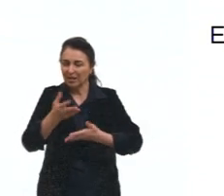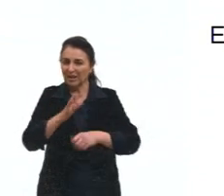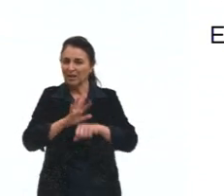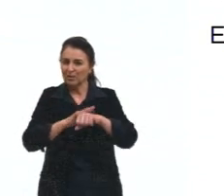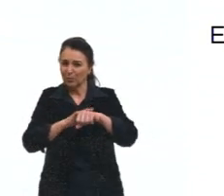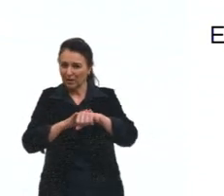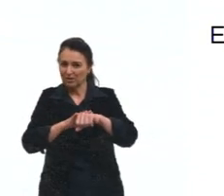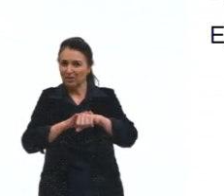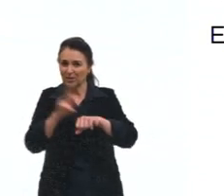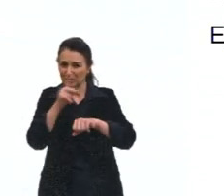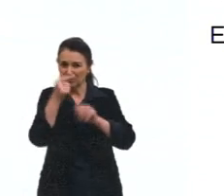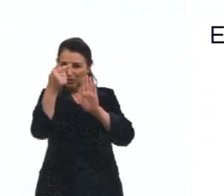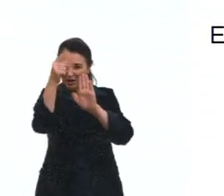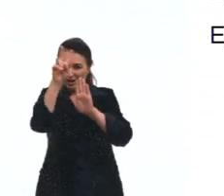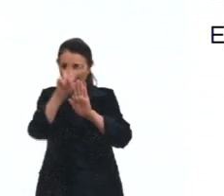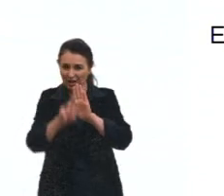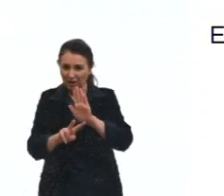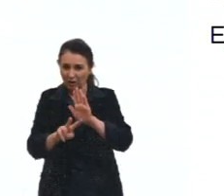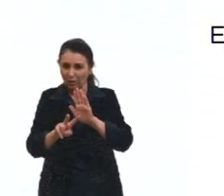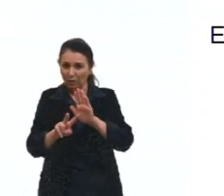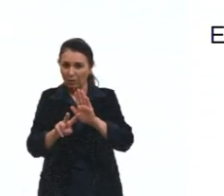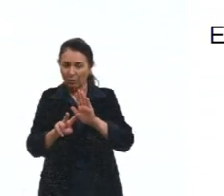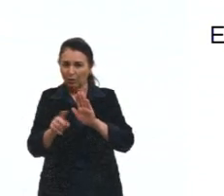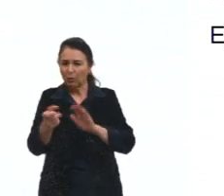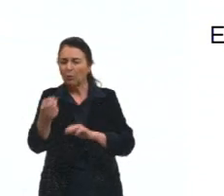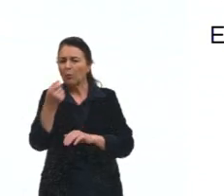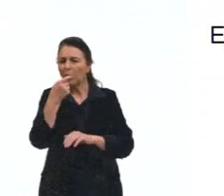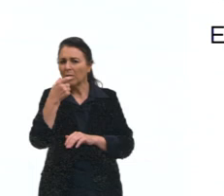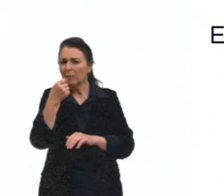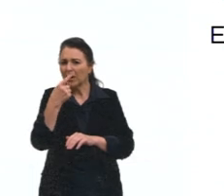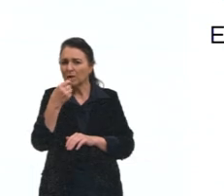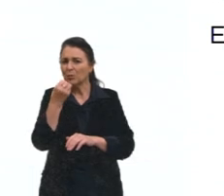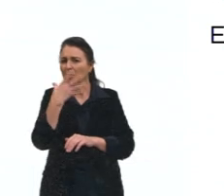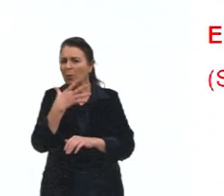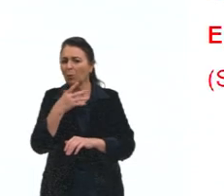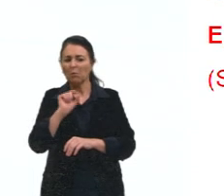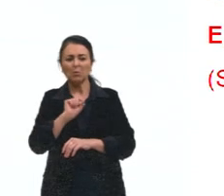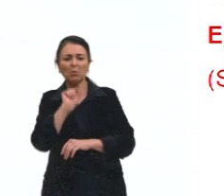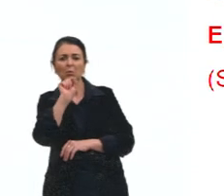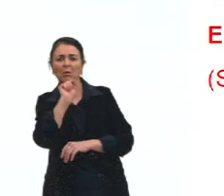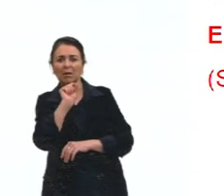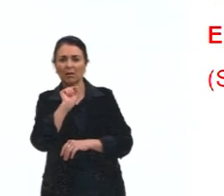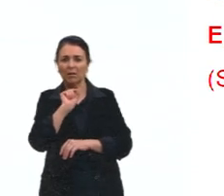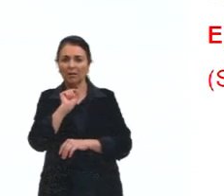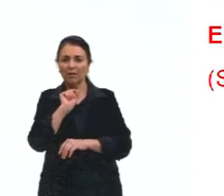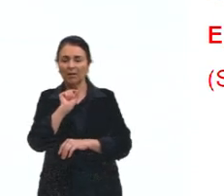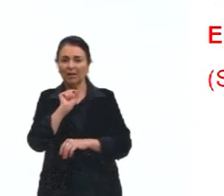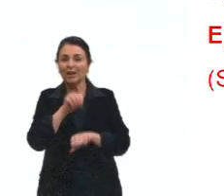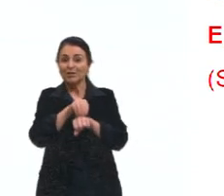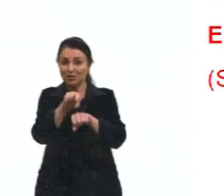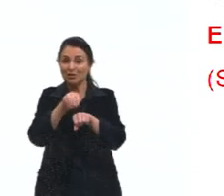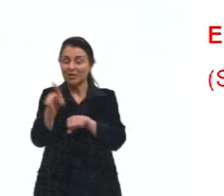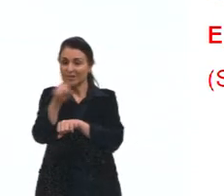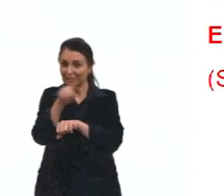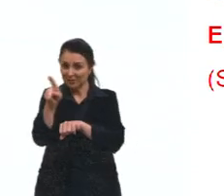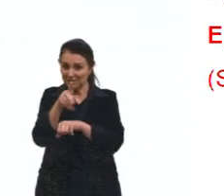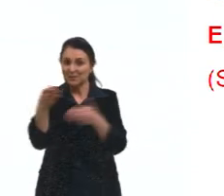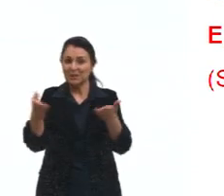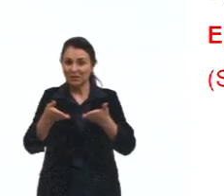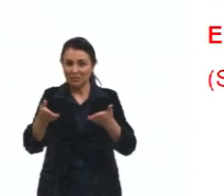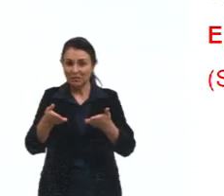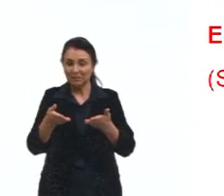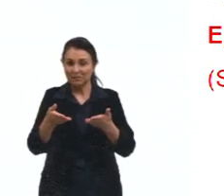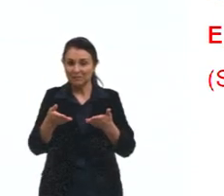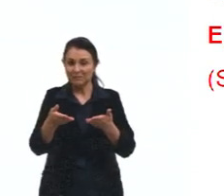desses fármacos atum como gente já vou dar colinho aqui para você só passar não vou fazer muito drama agora